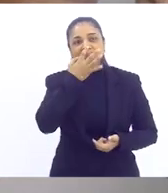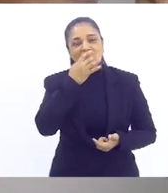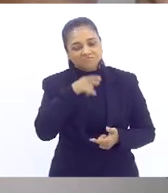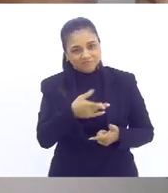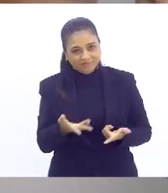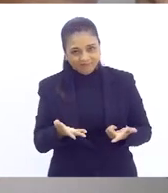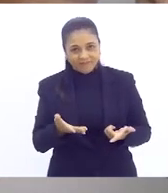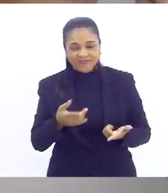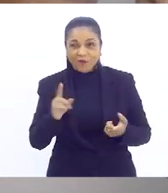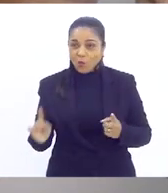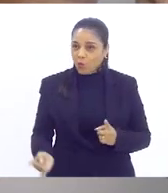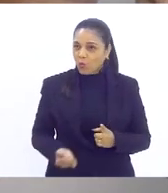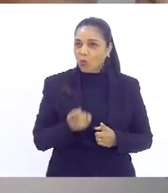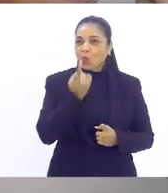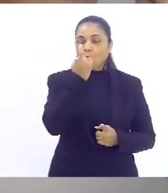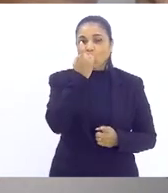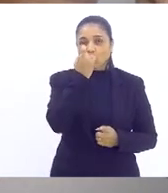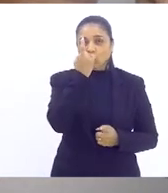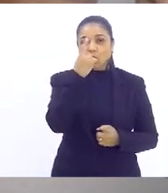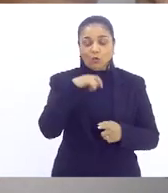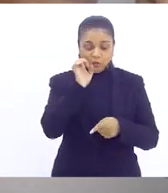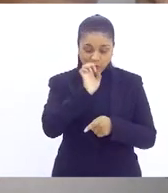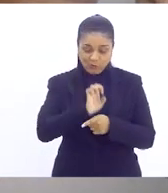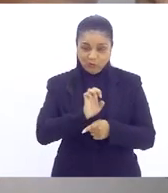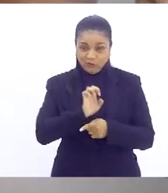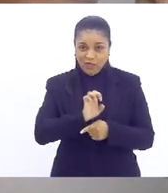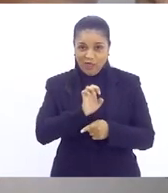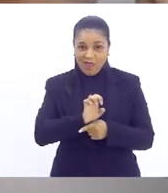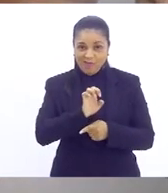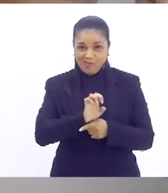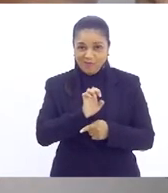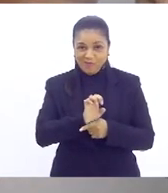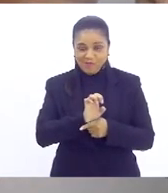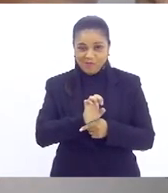e o único que foi do Estado